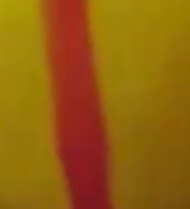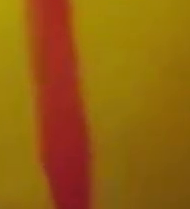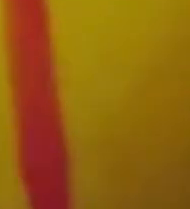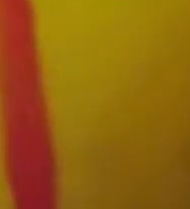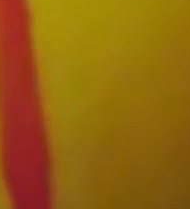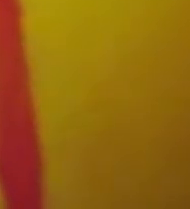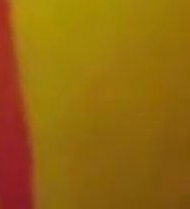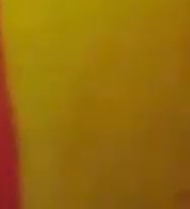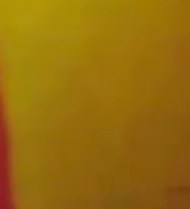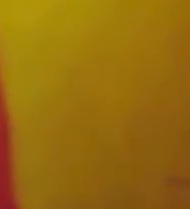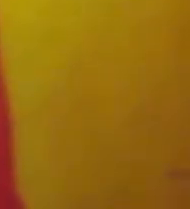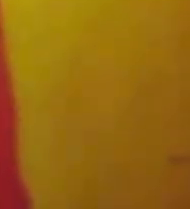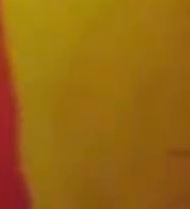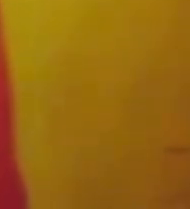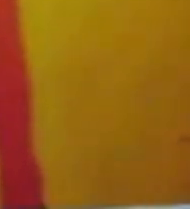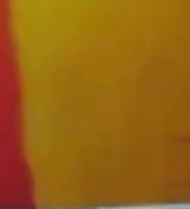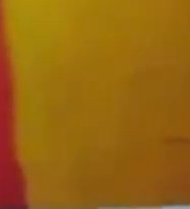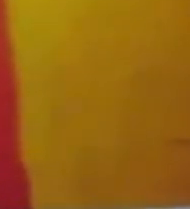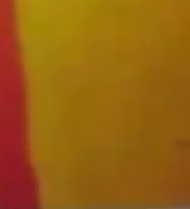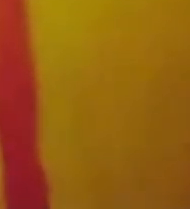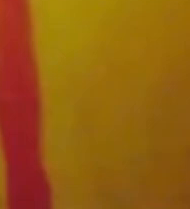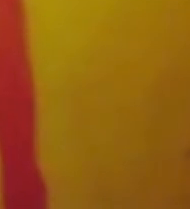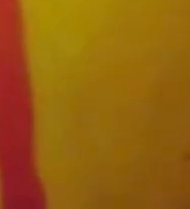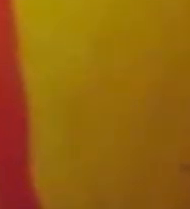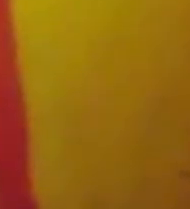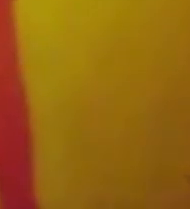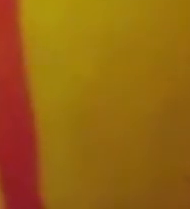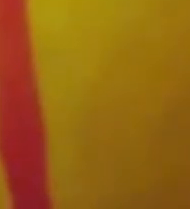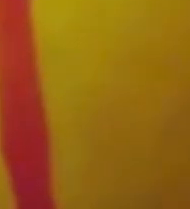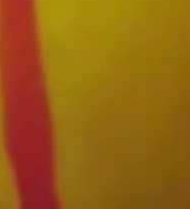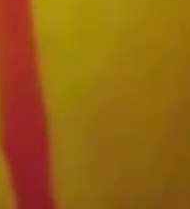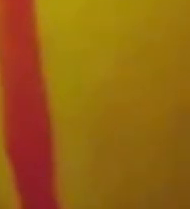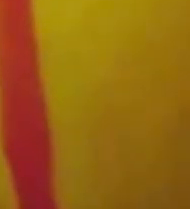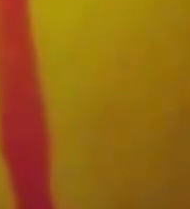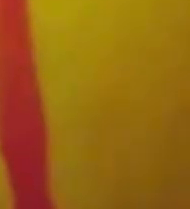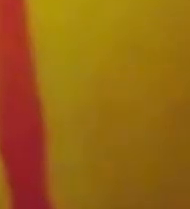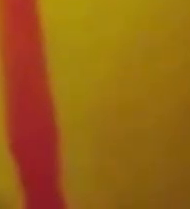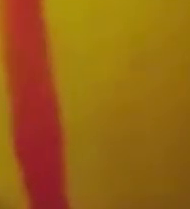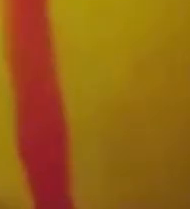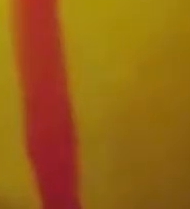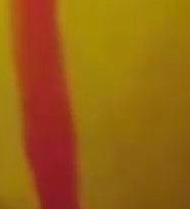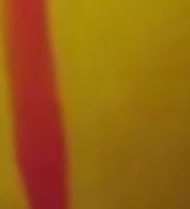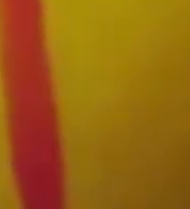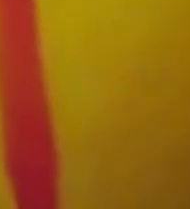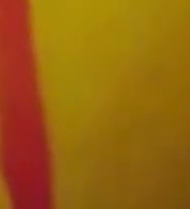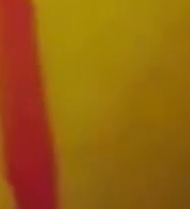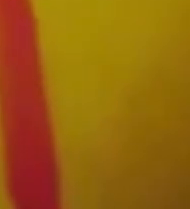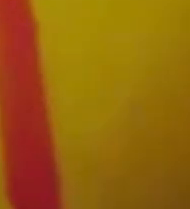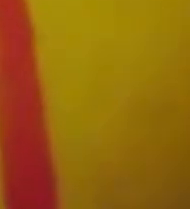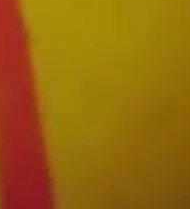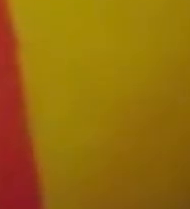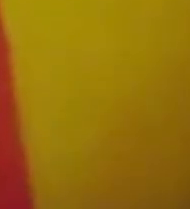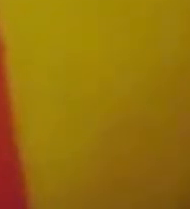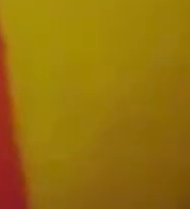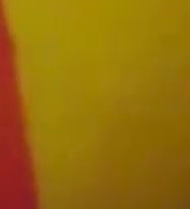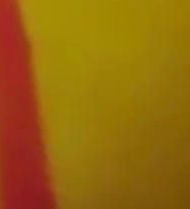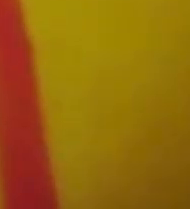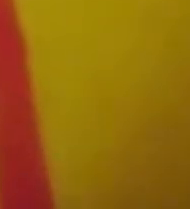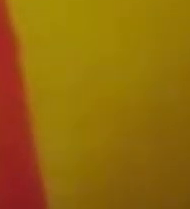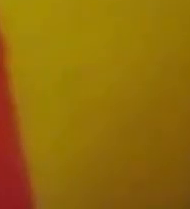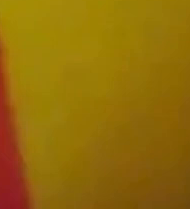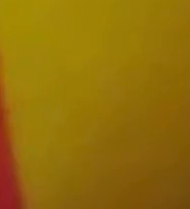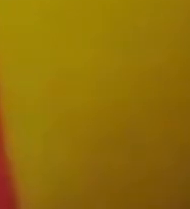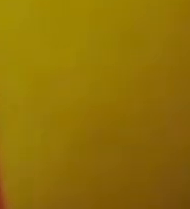Petrópolis. Eu me senti a maior alegria, né? Fui muito perseguido, mas graças a Deus. Hoje temos a